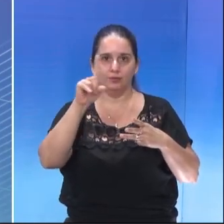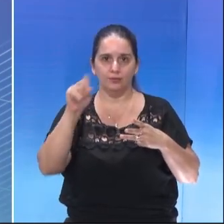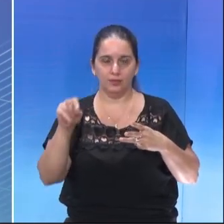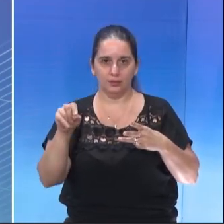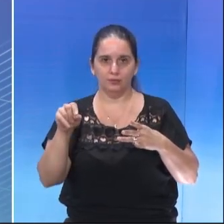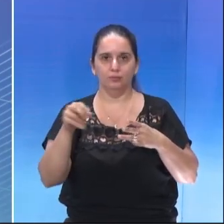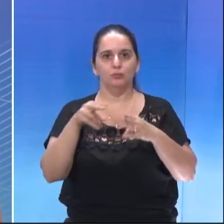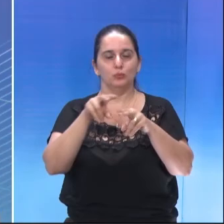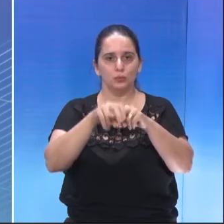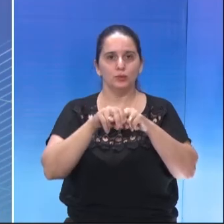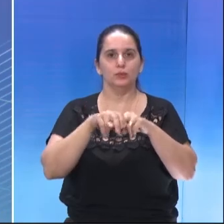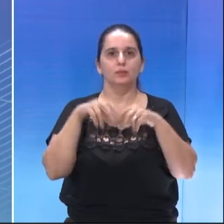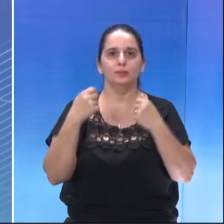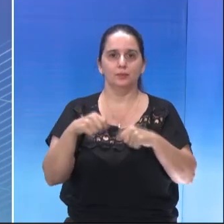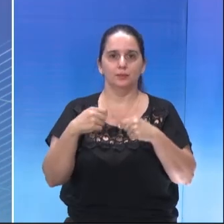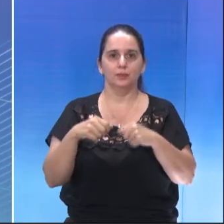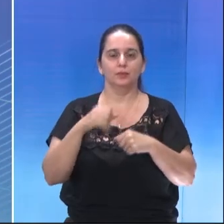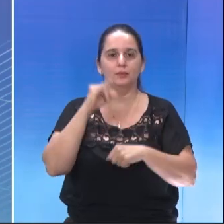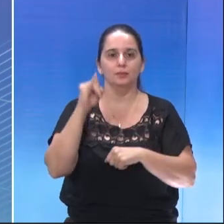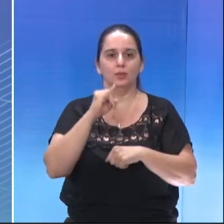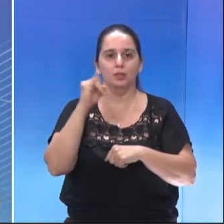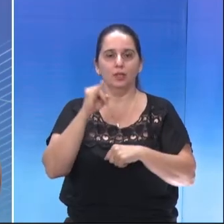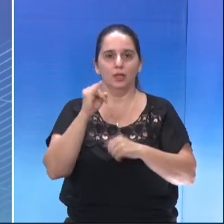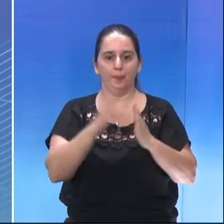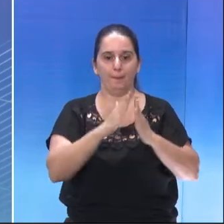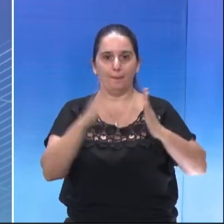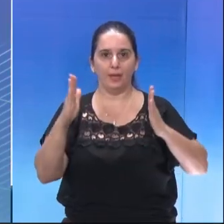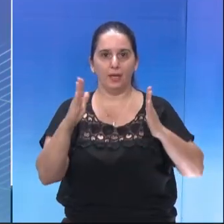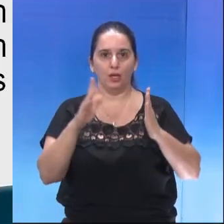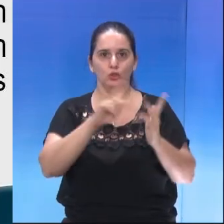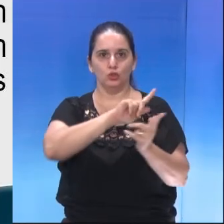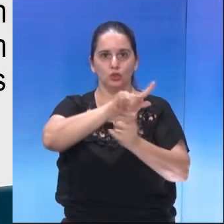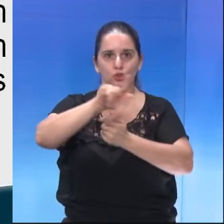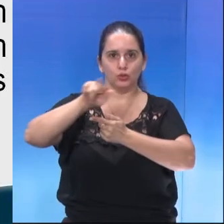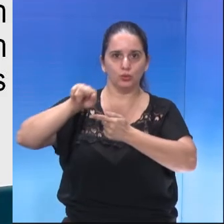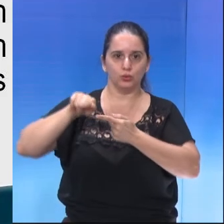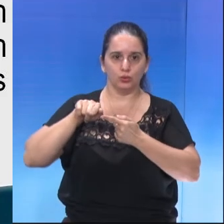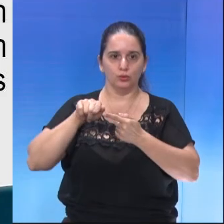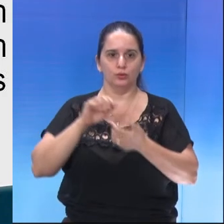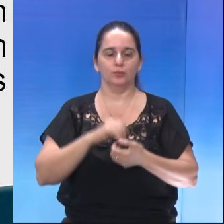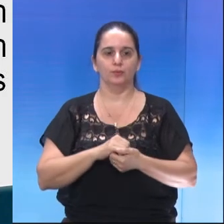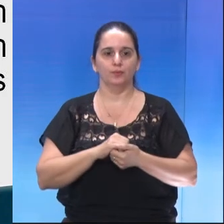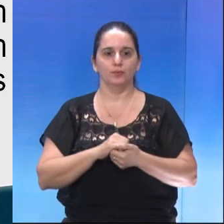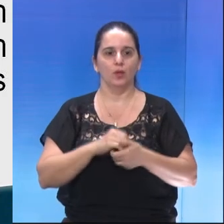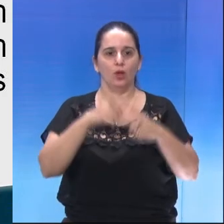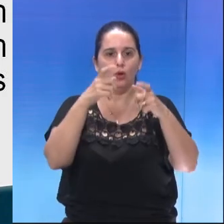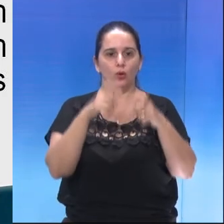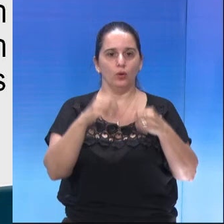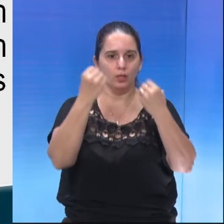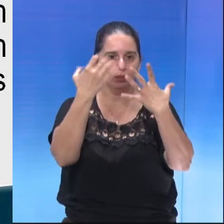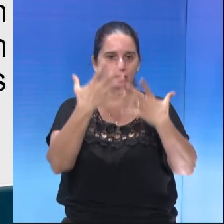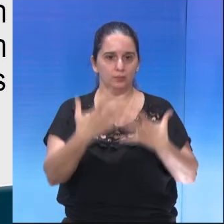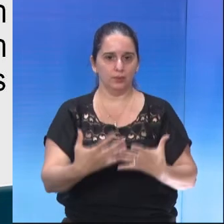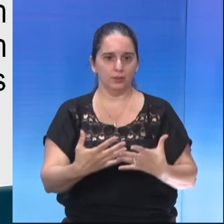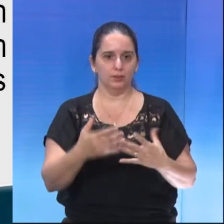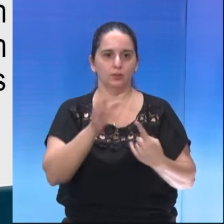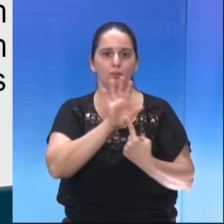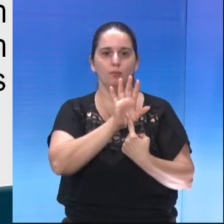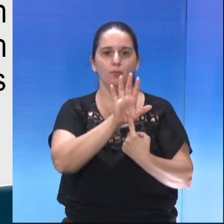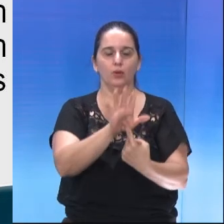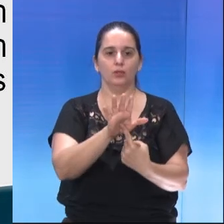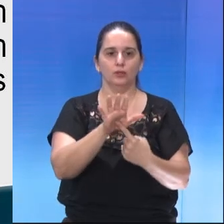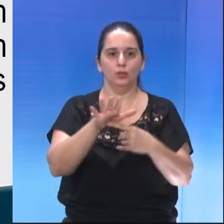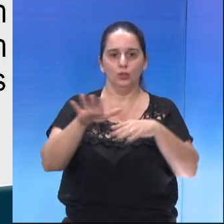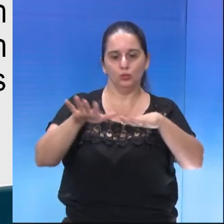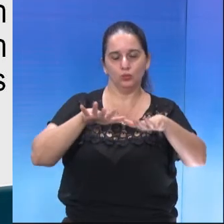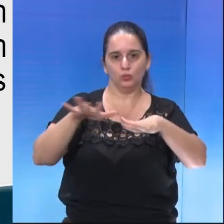não correr o risco de perder a questão. Tá bom, pessoal? Então, vamos analisar a questão. A região descrita abrange um choque das